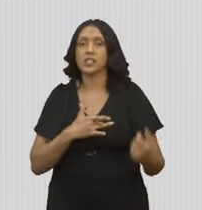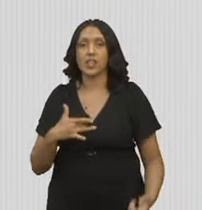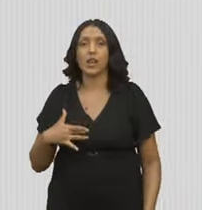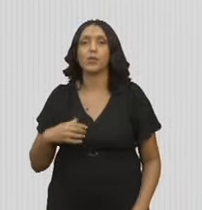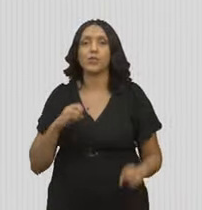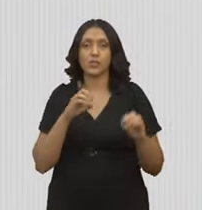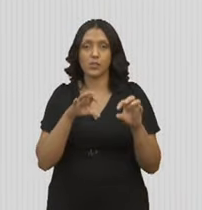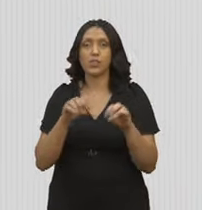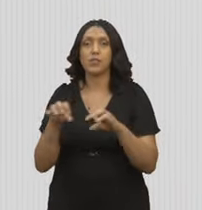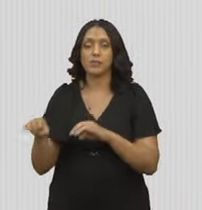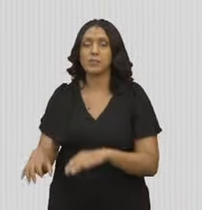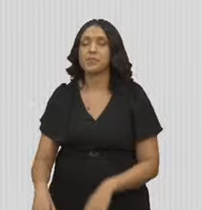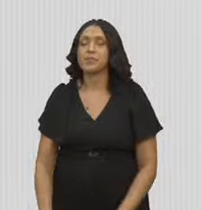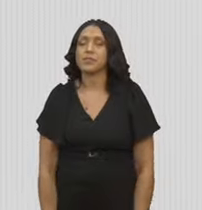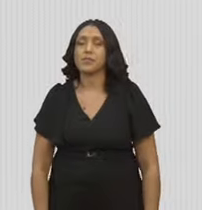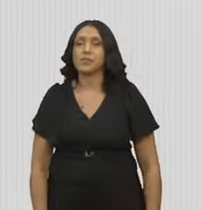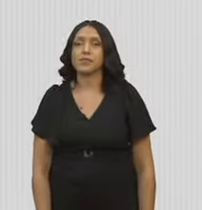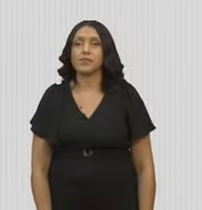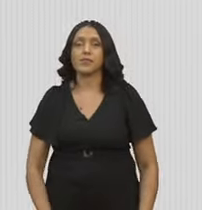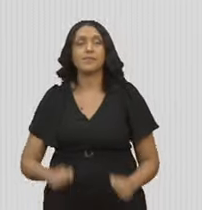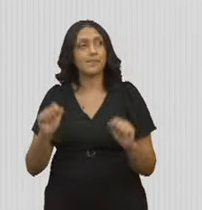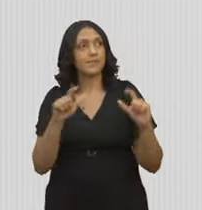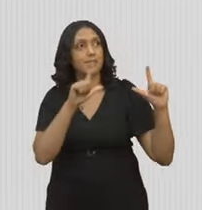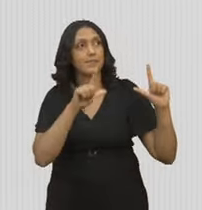passar, por favor, o próximo slide?